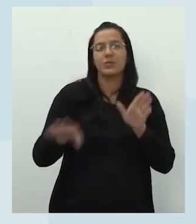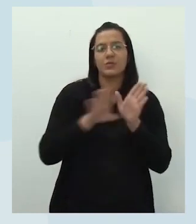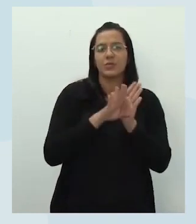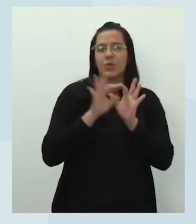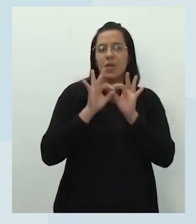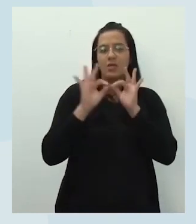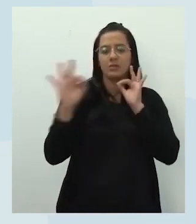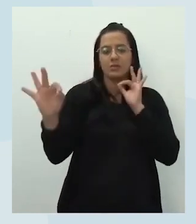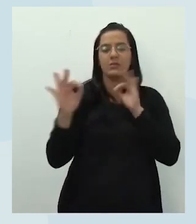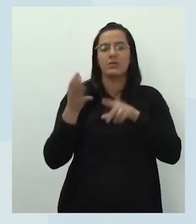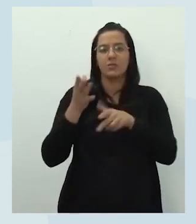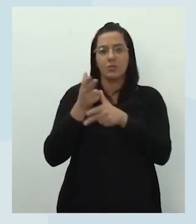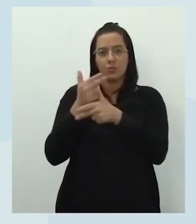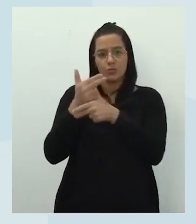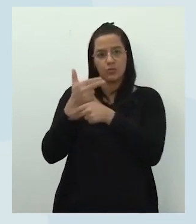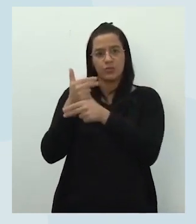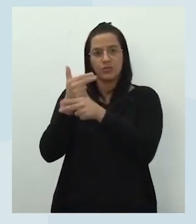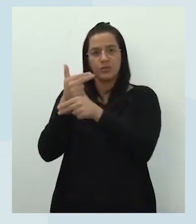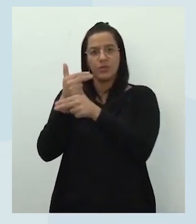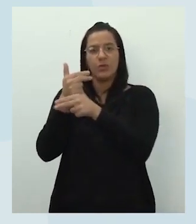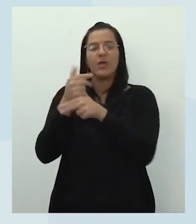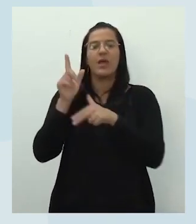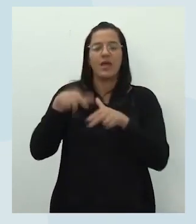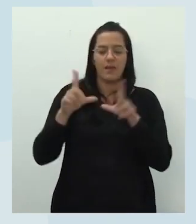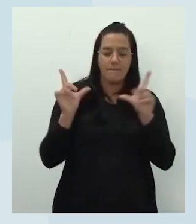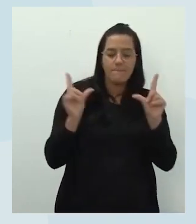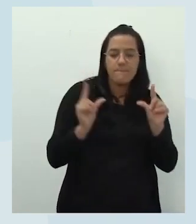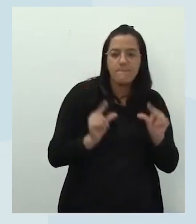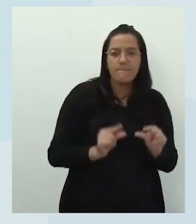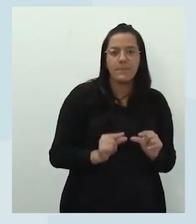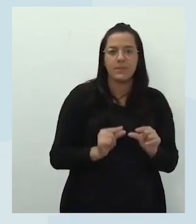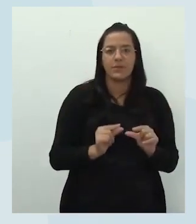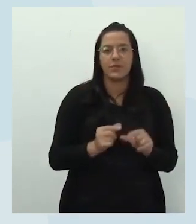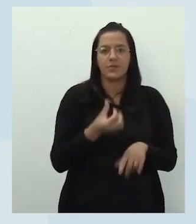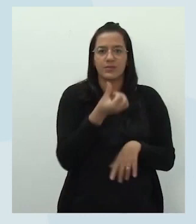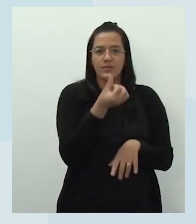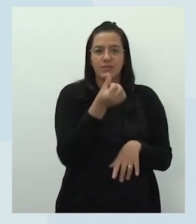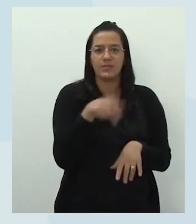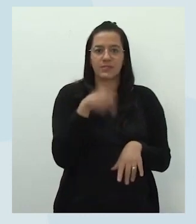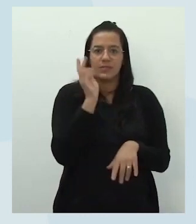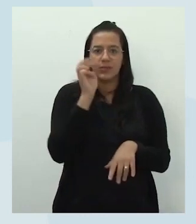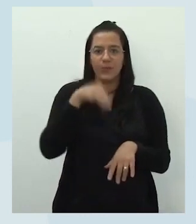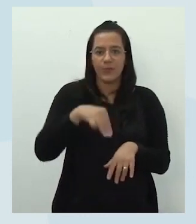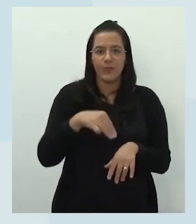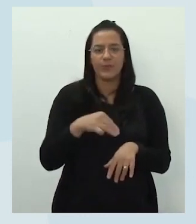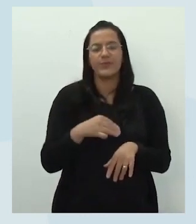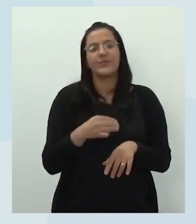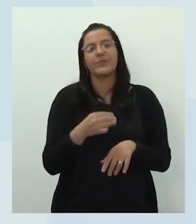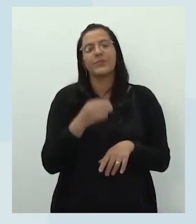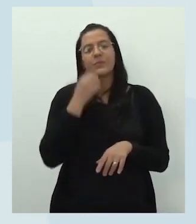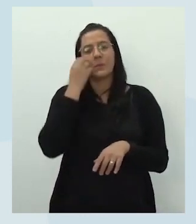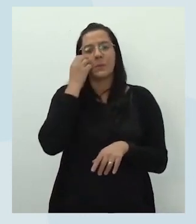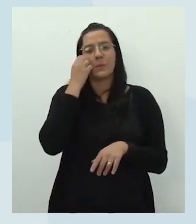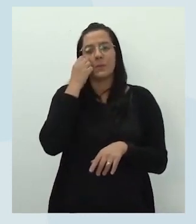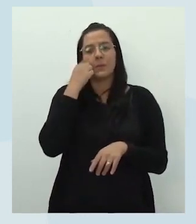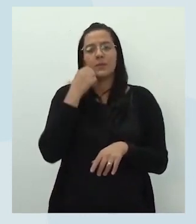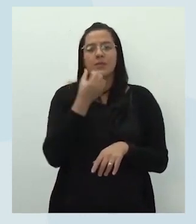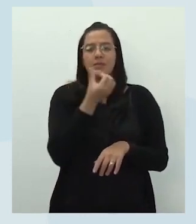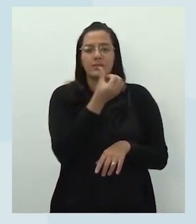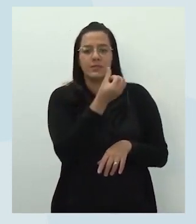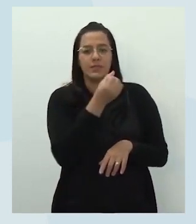do ciclone era menor do que 6 quilômetros. Era aproximadamente 5,78